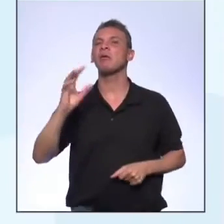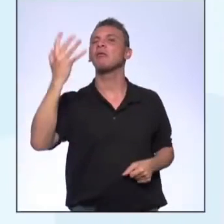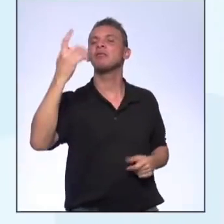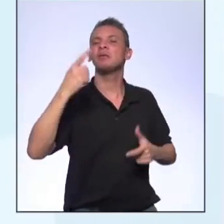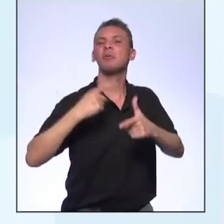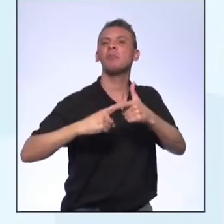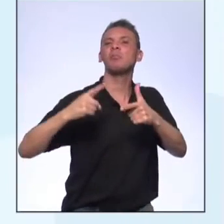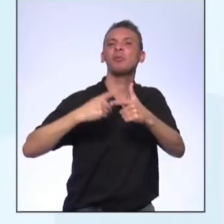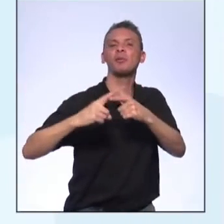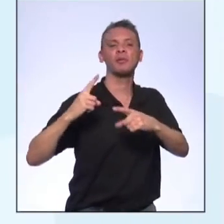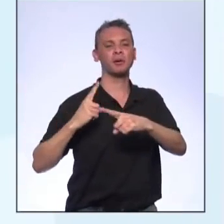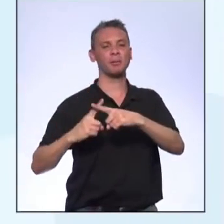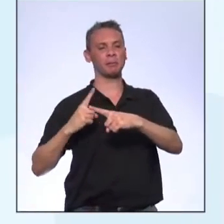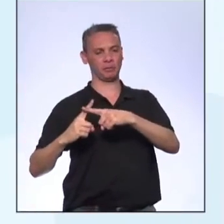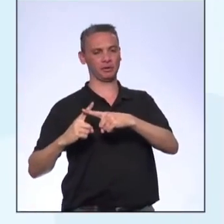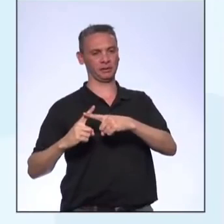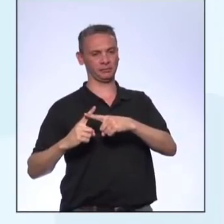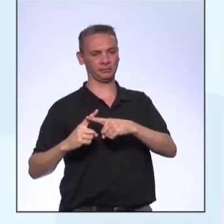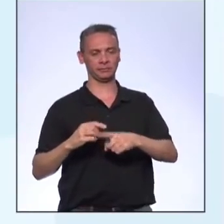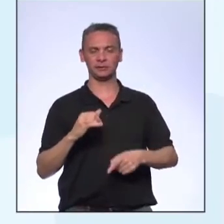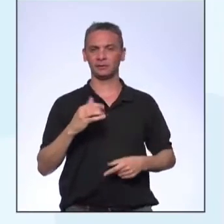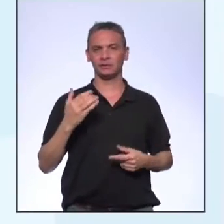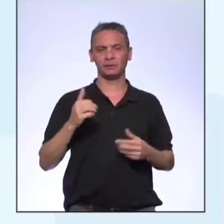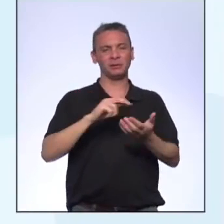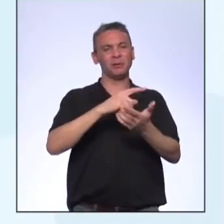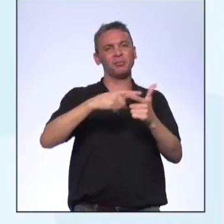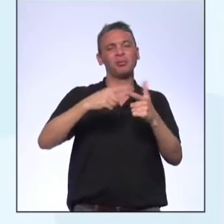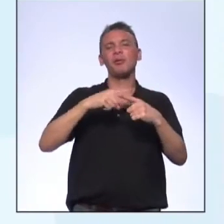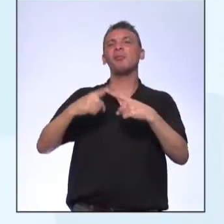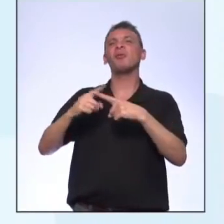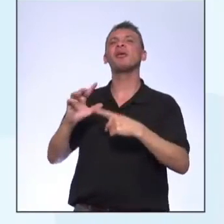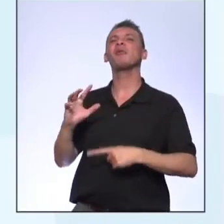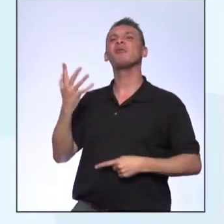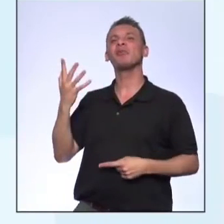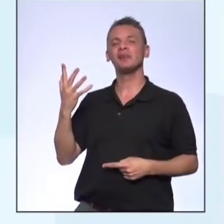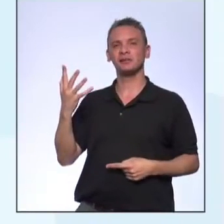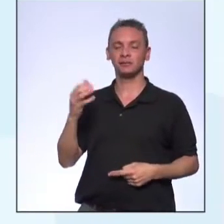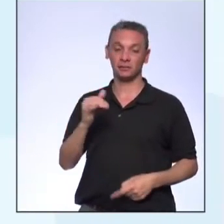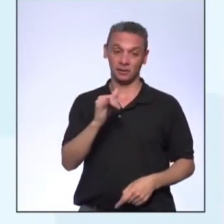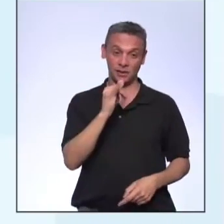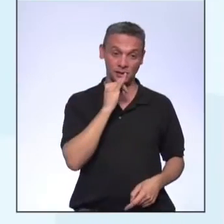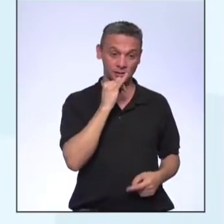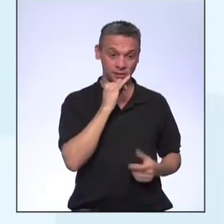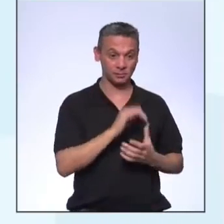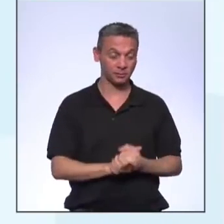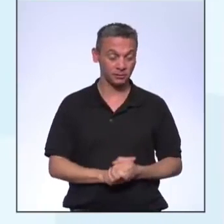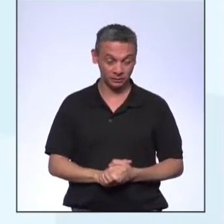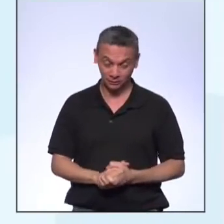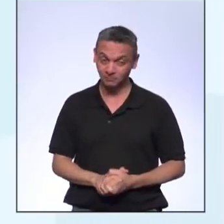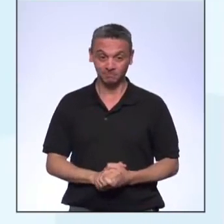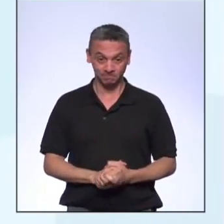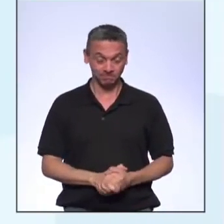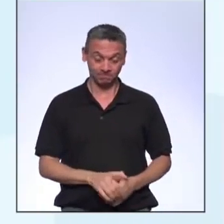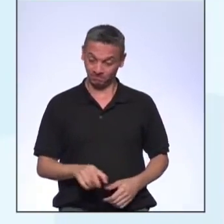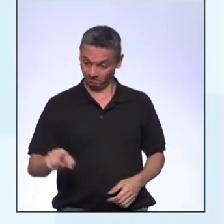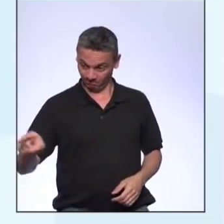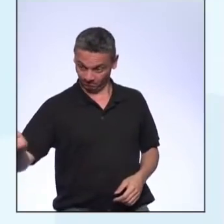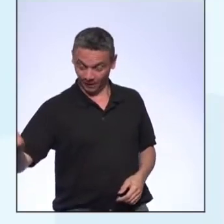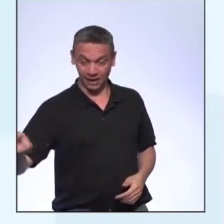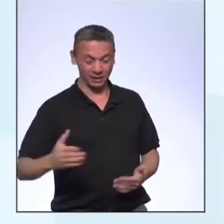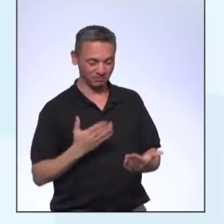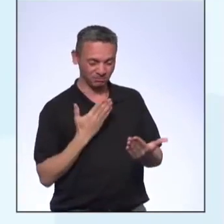problema e as consequências. Os problemas são gerados por uma causa. Exemplo, ele estudou tanto